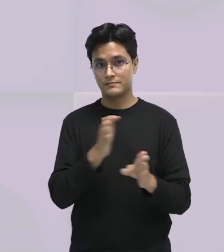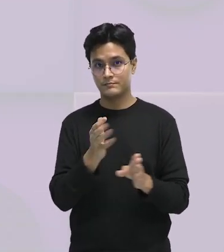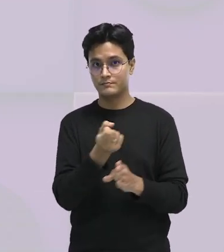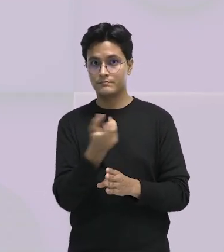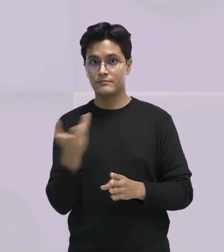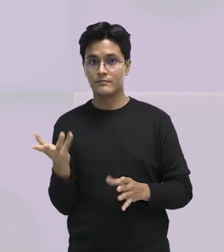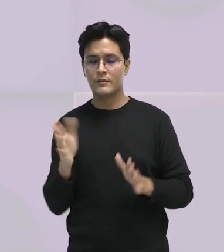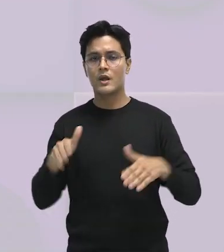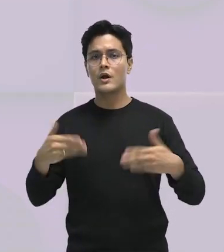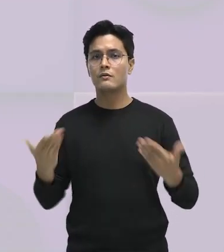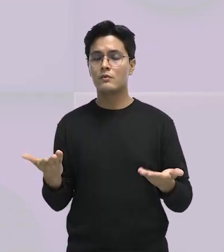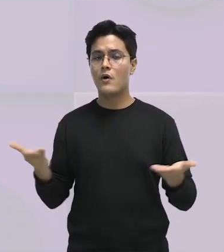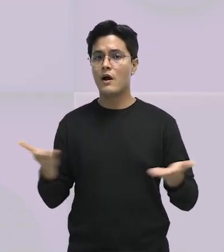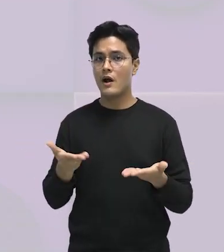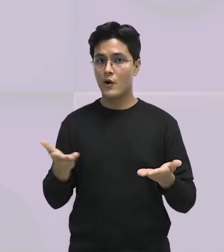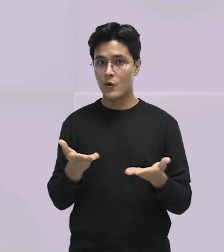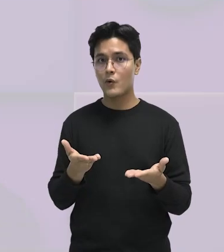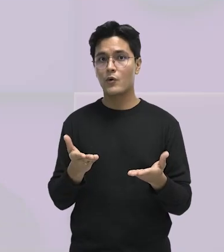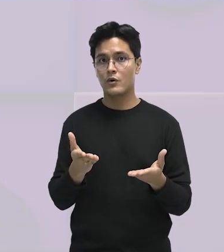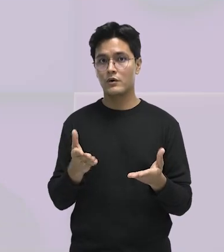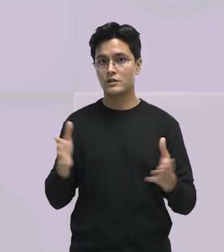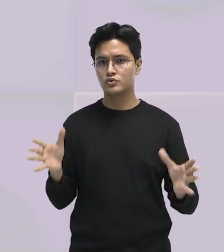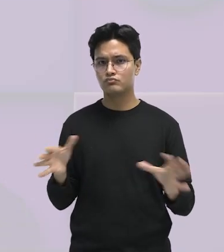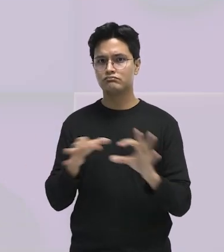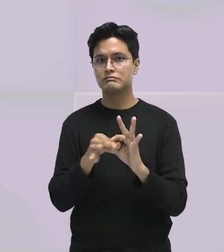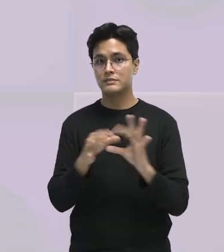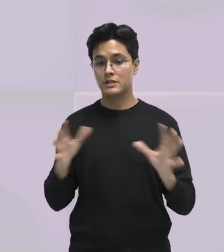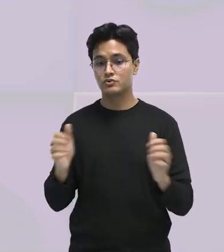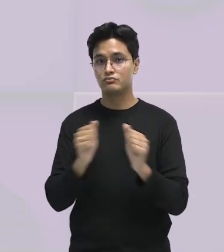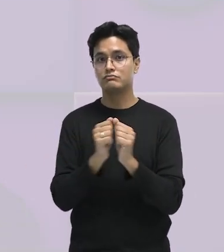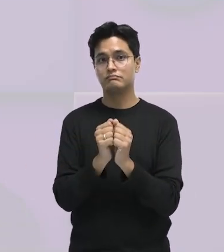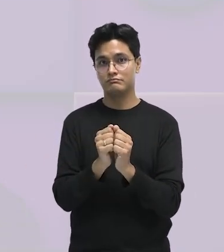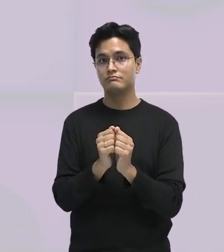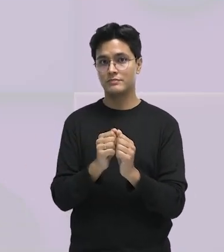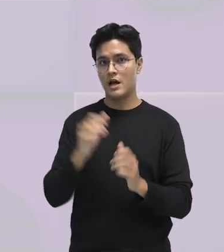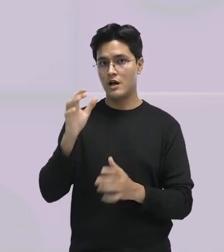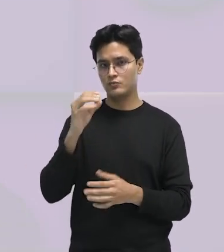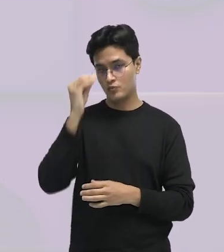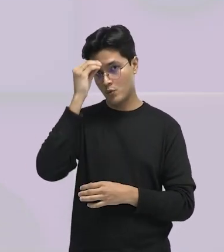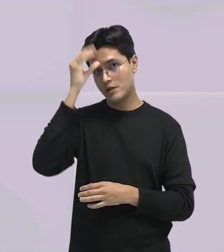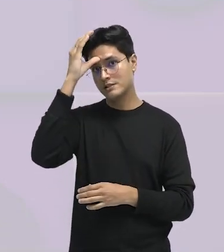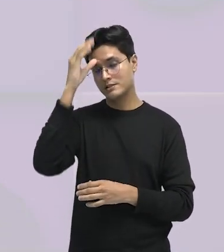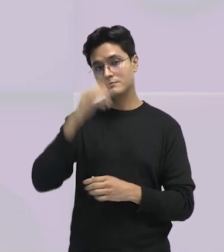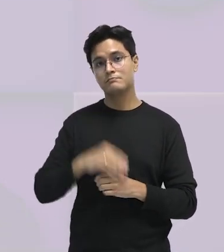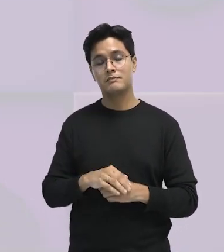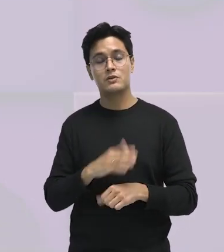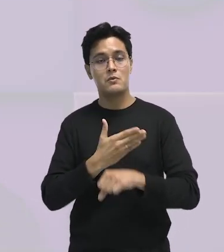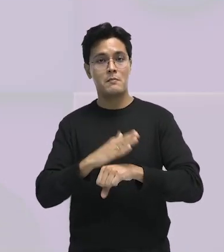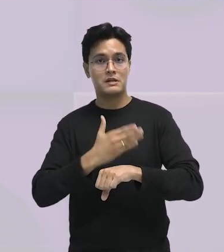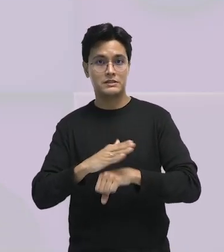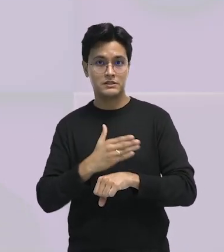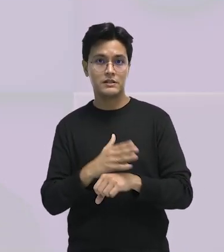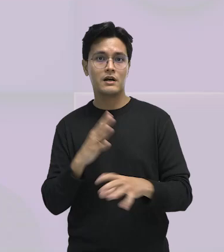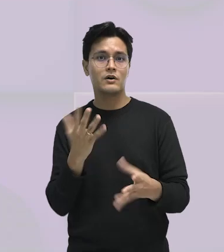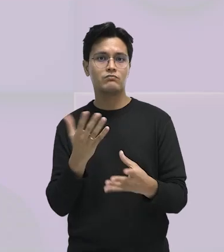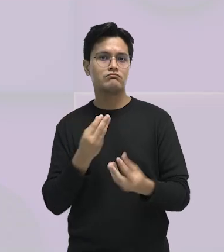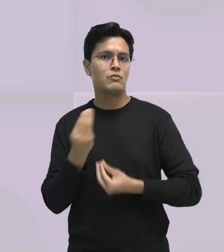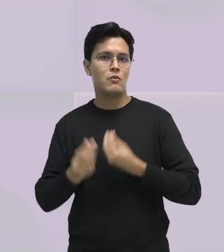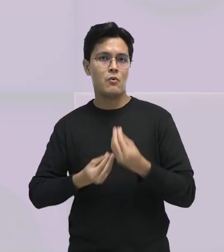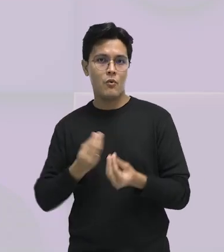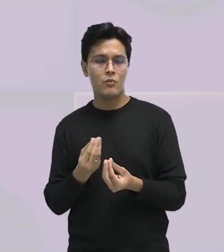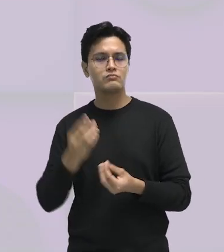bom? Agora a gente vai juntar tudo isso que a gente aprendeu e vamos aplicar na resolução de problemas